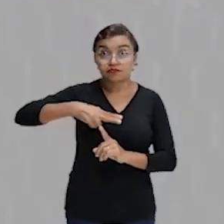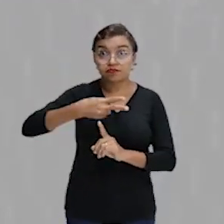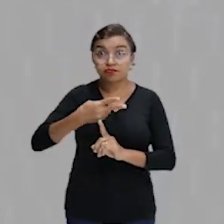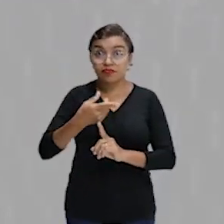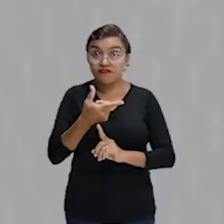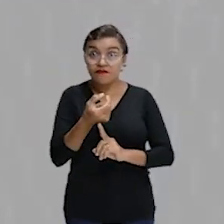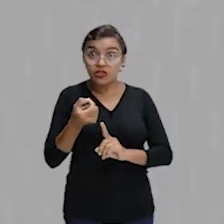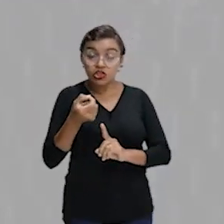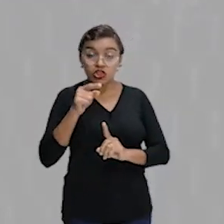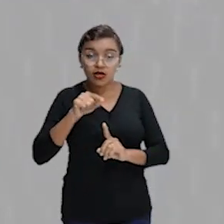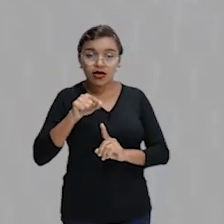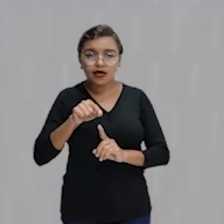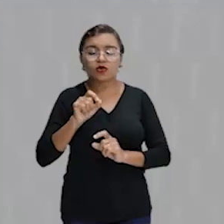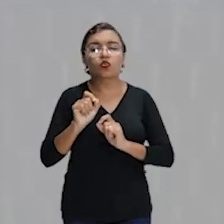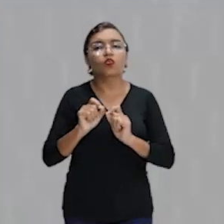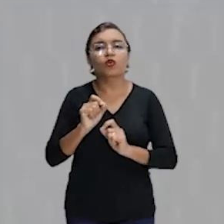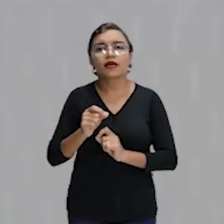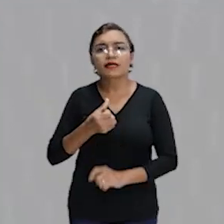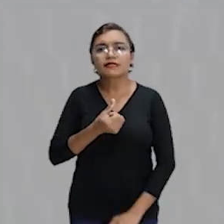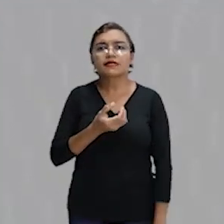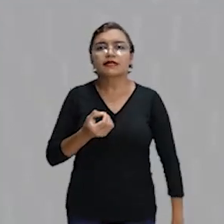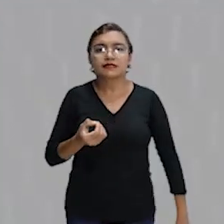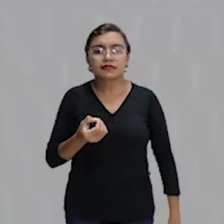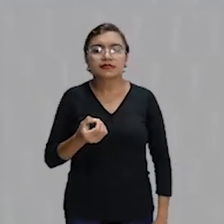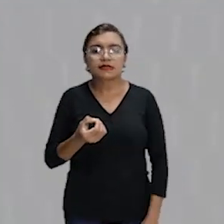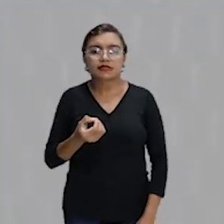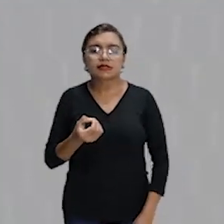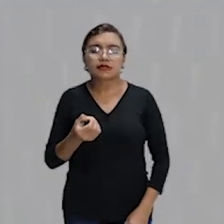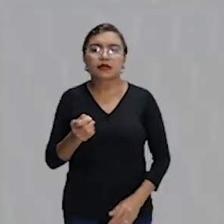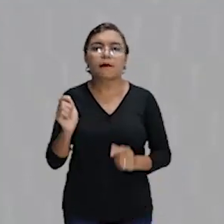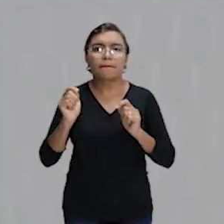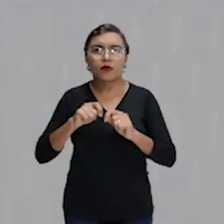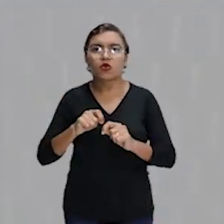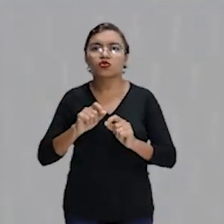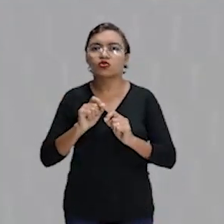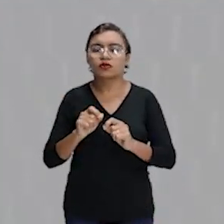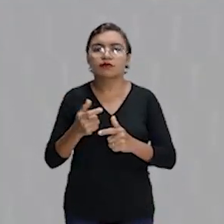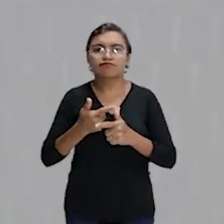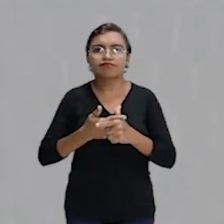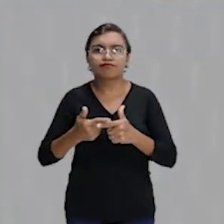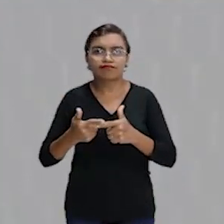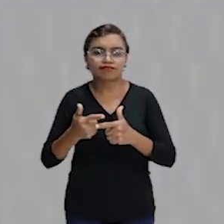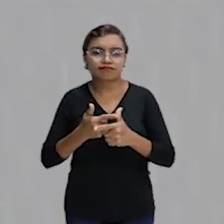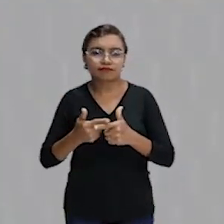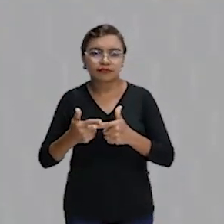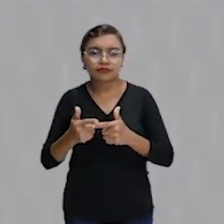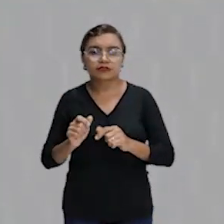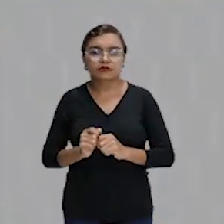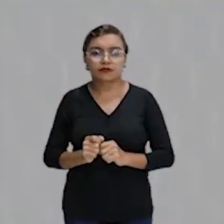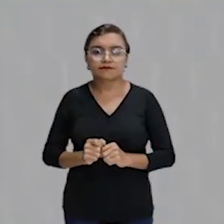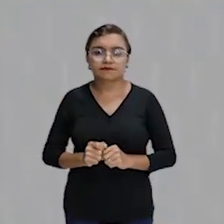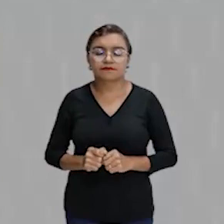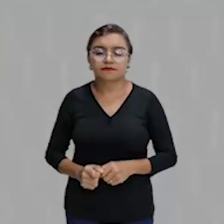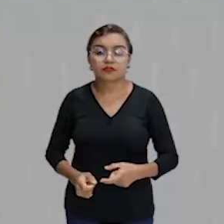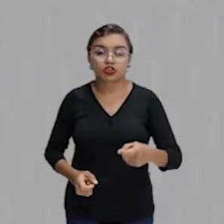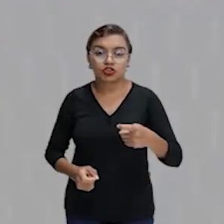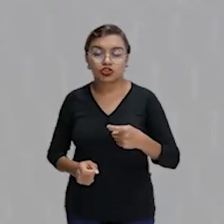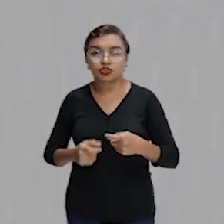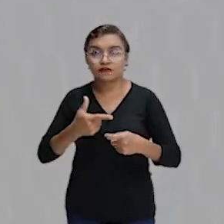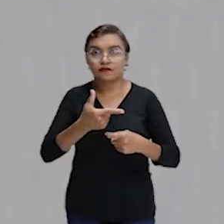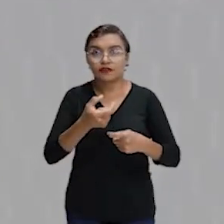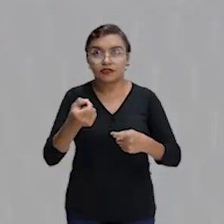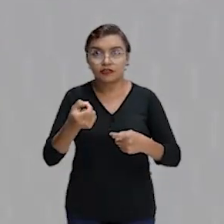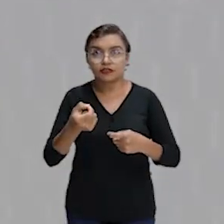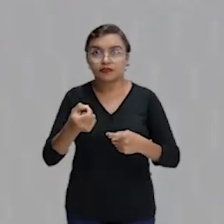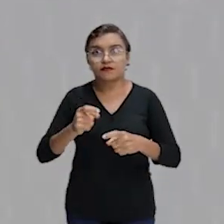de potência, esse 60 ele pode ser quebrado nessa forma que está escrito aí, ó. X elevado a 60 vai ser igual x elevado